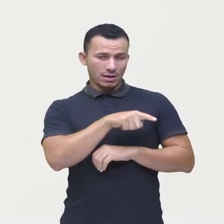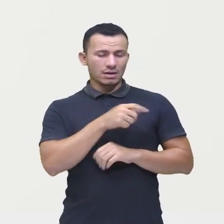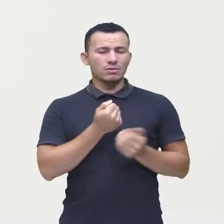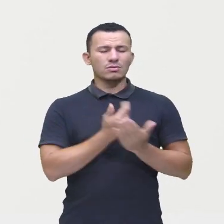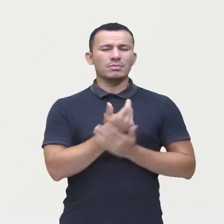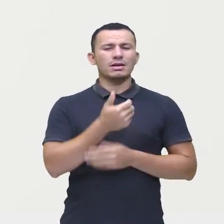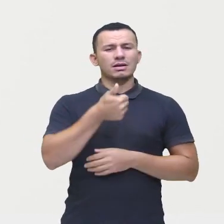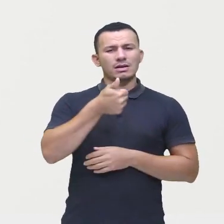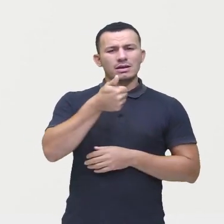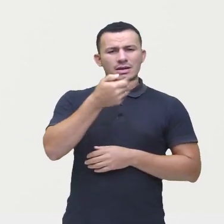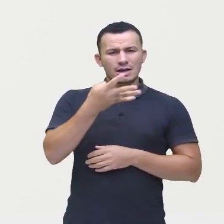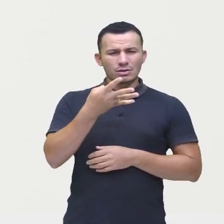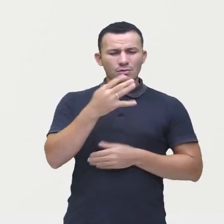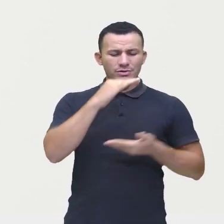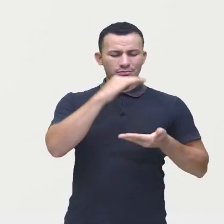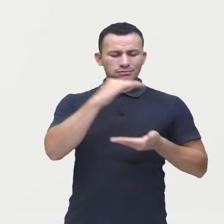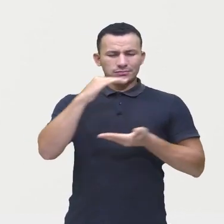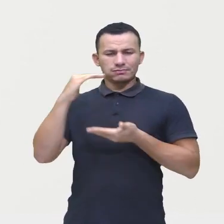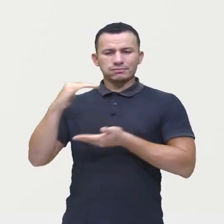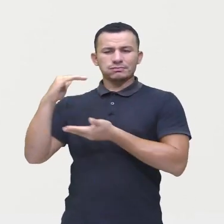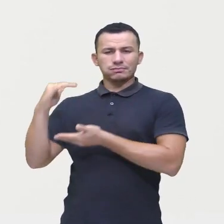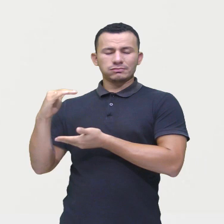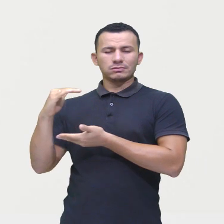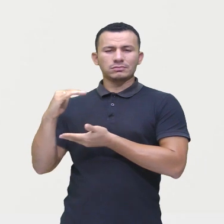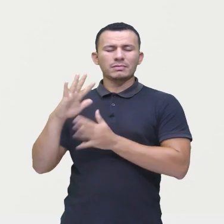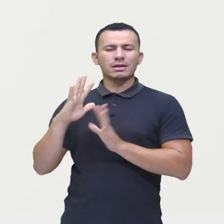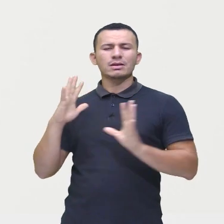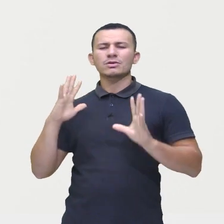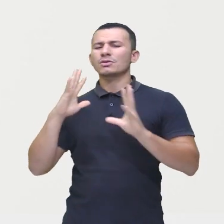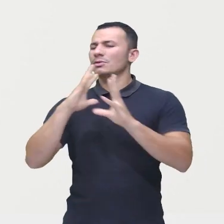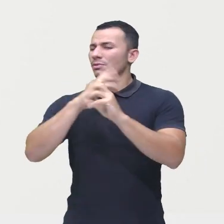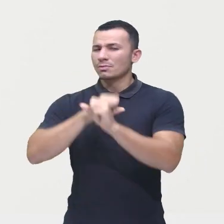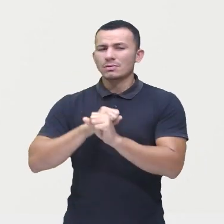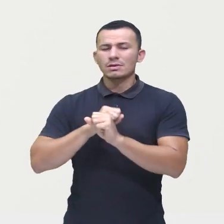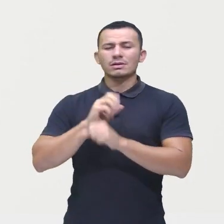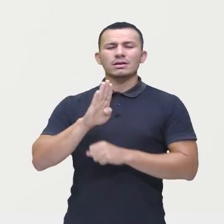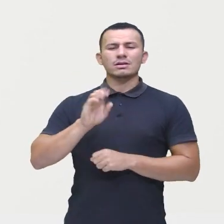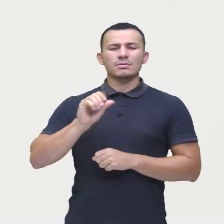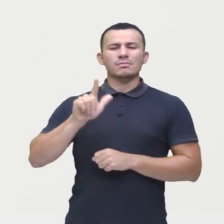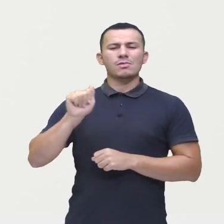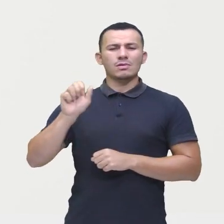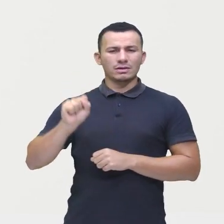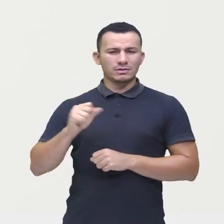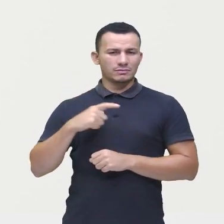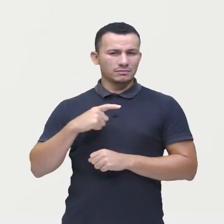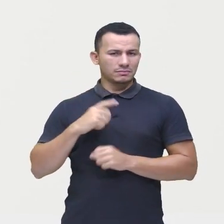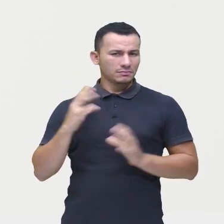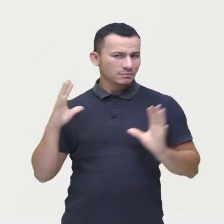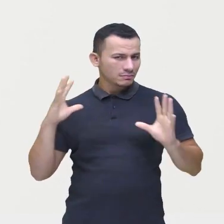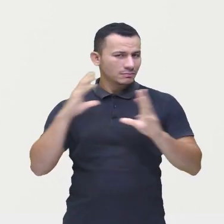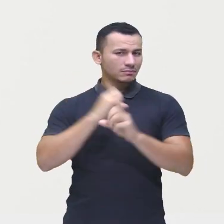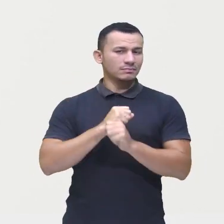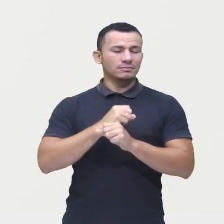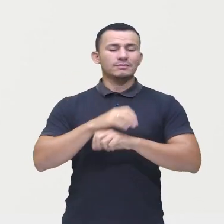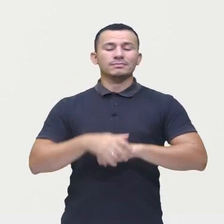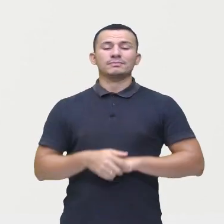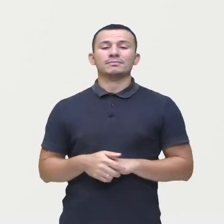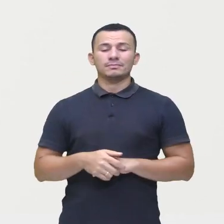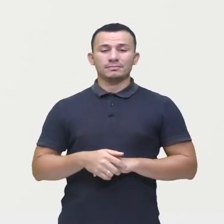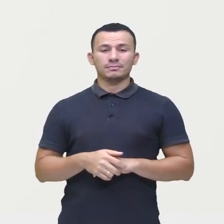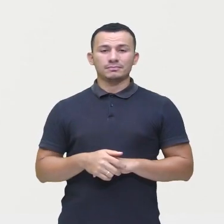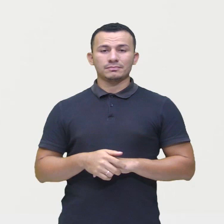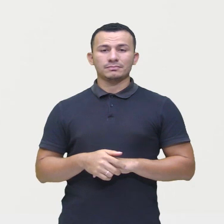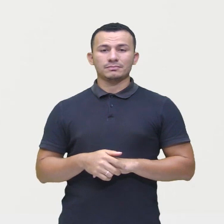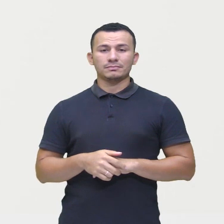14 embalagens, quantas bolinhas de ping-pong ela vai ficar? Vamos só lembrar o seguinte, voltando